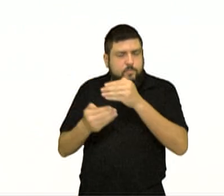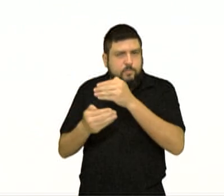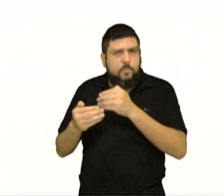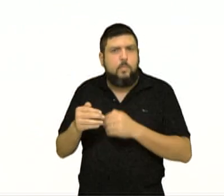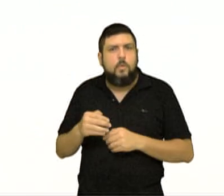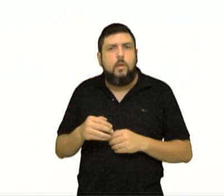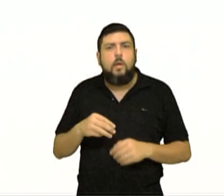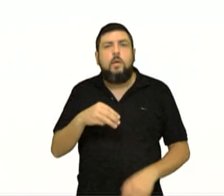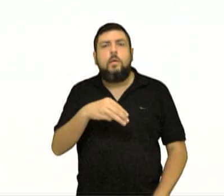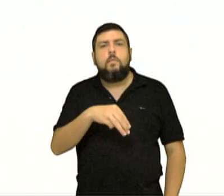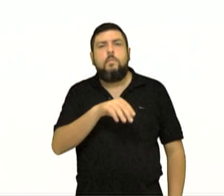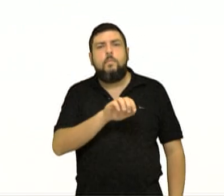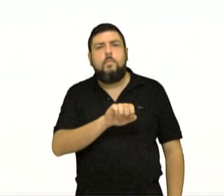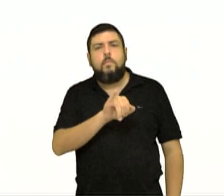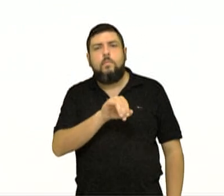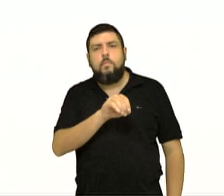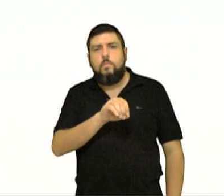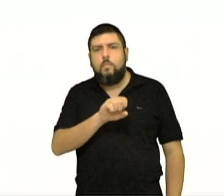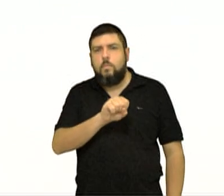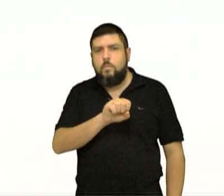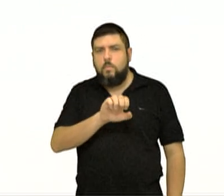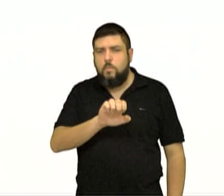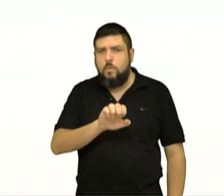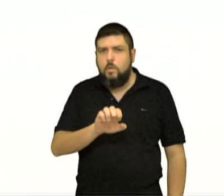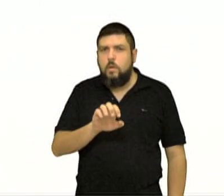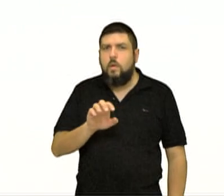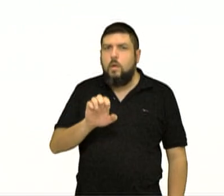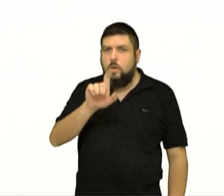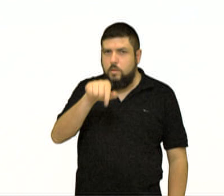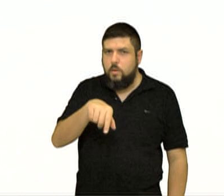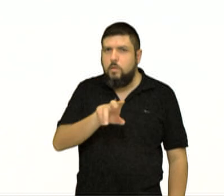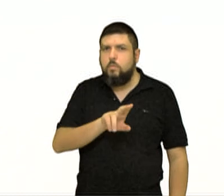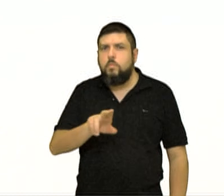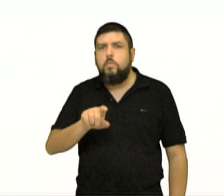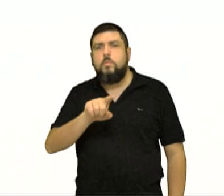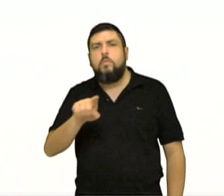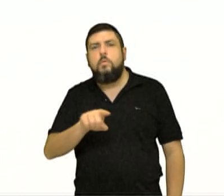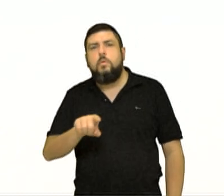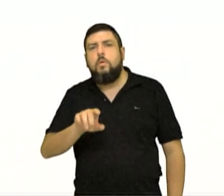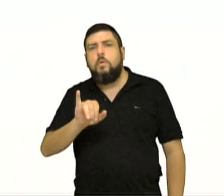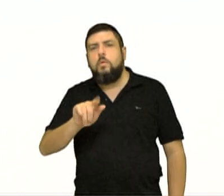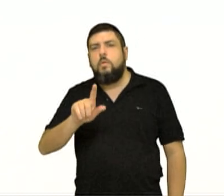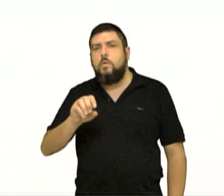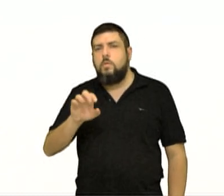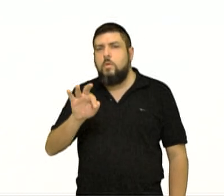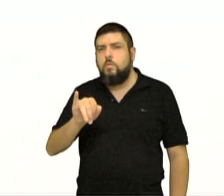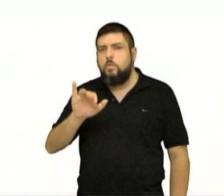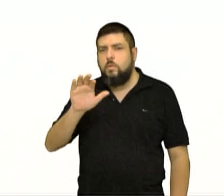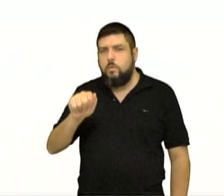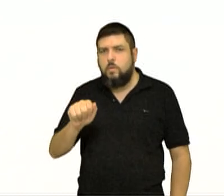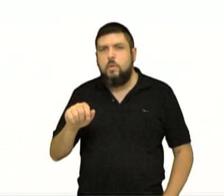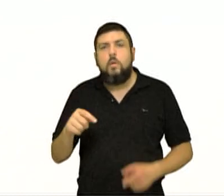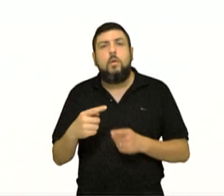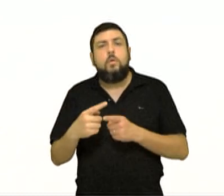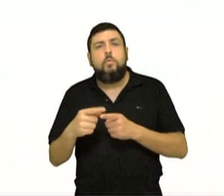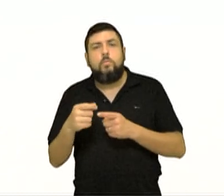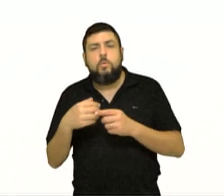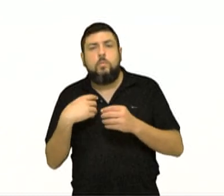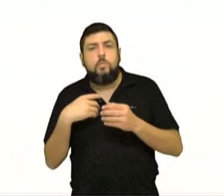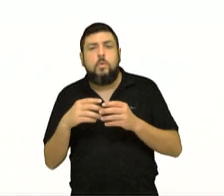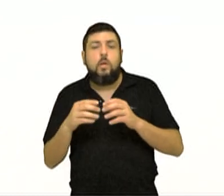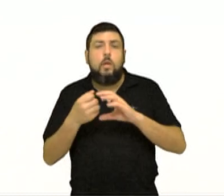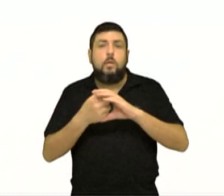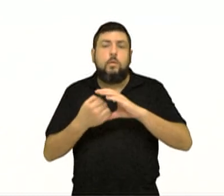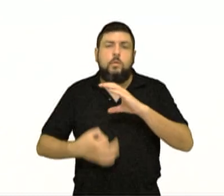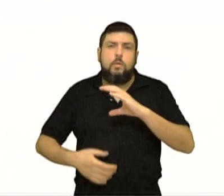E a meiose que ocorre nesse fungo, né, é a chamada meiose zigótica, pois ocorre na formação do zigoto. É a característica do